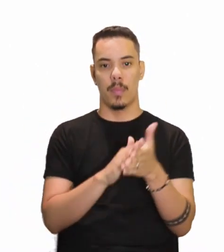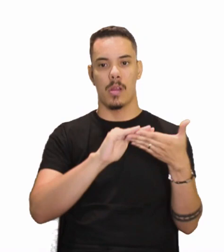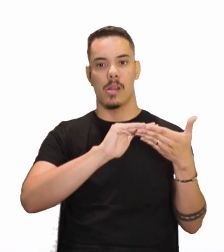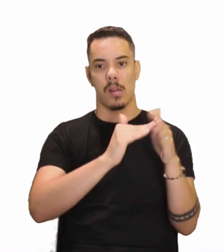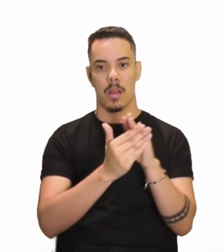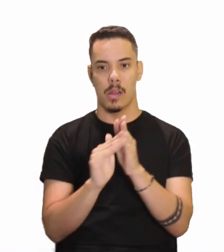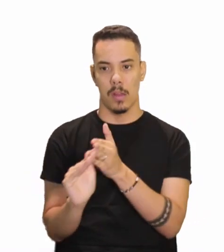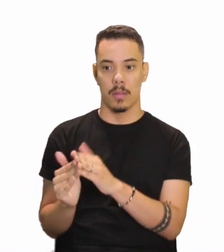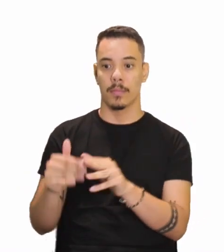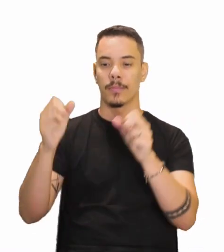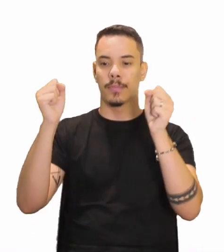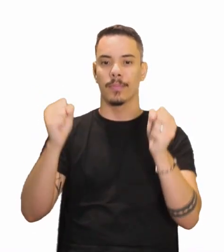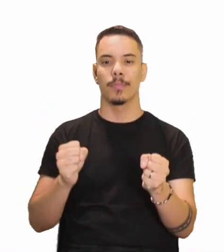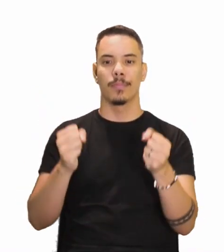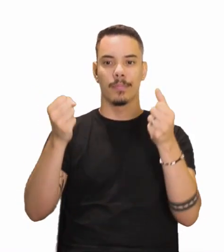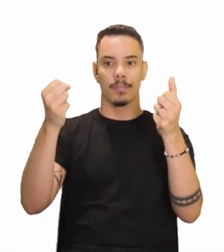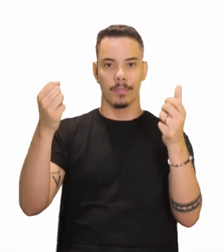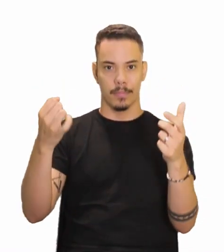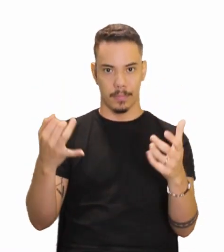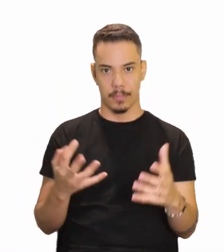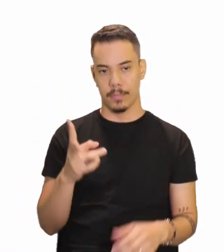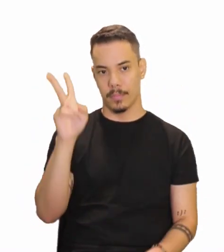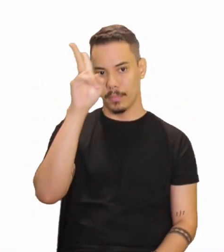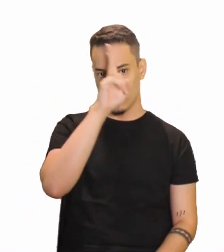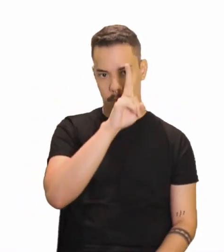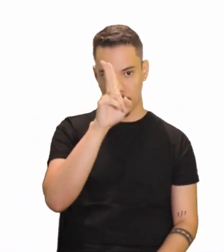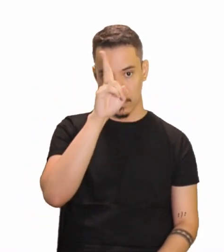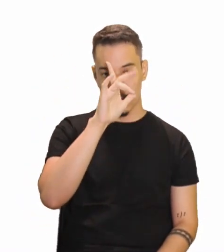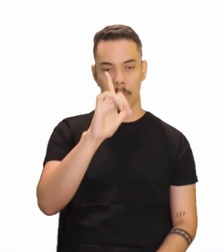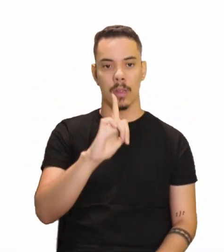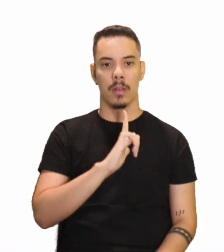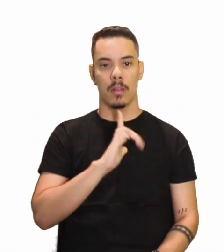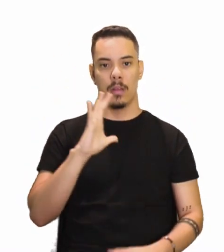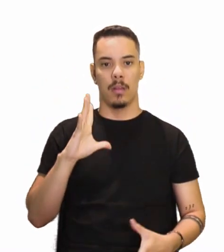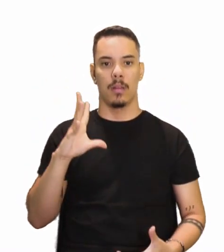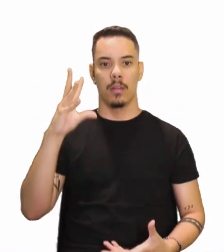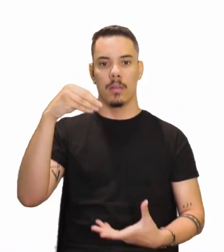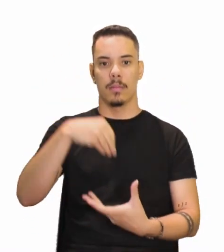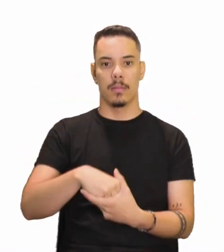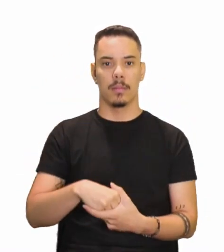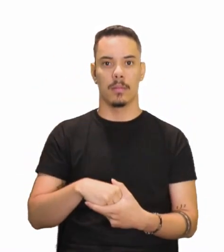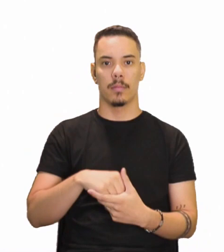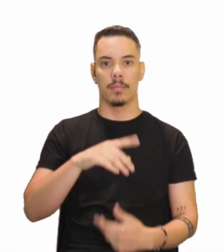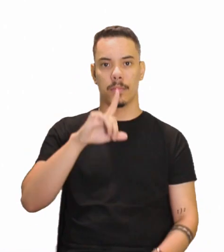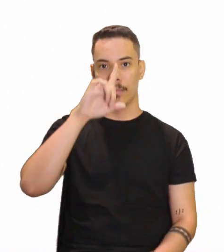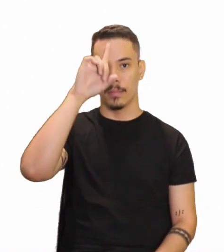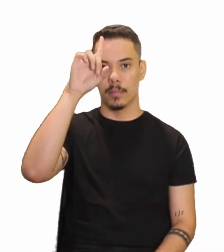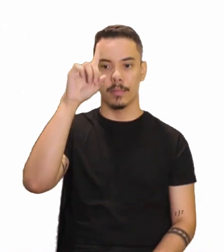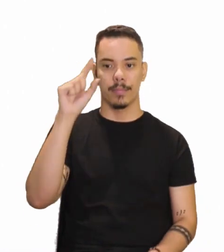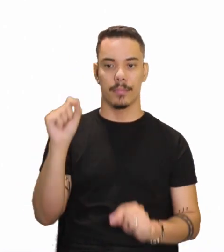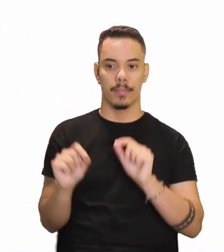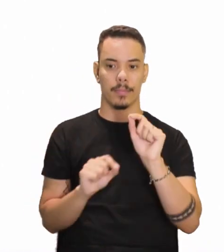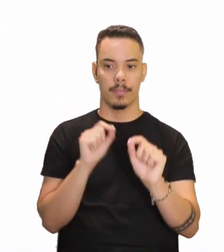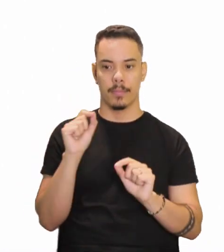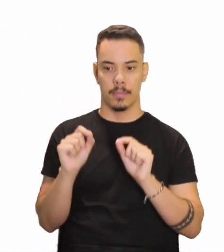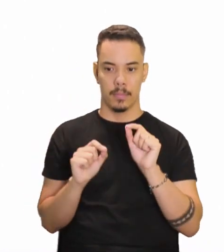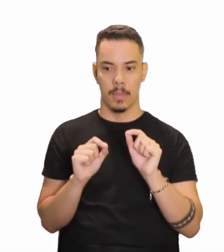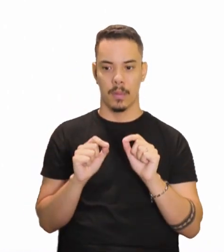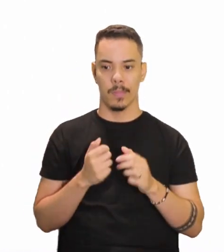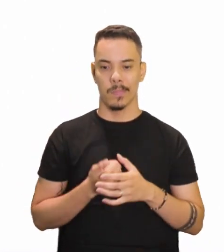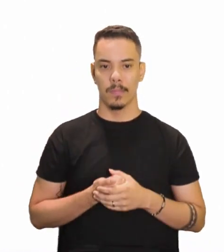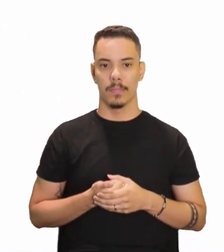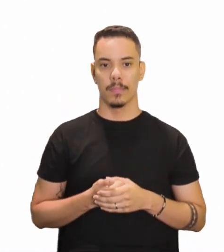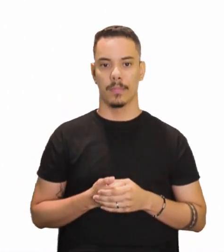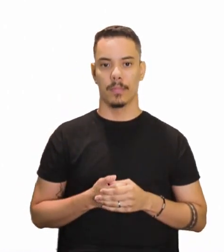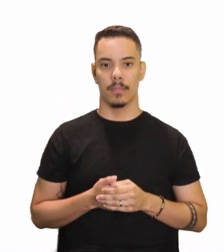pode-se afirmar que nessas histórias está contido a seguinte ideia Olha só Qual a